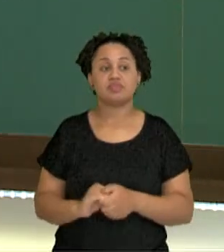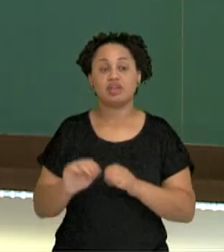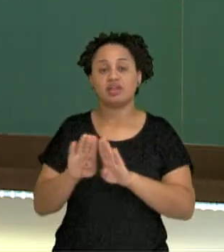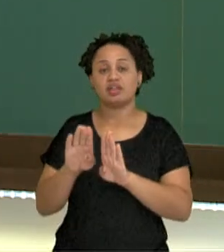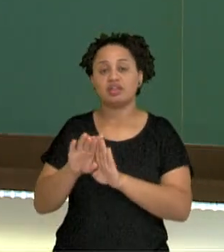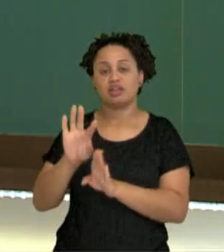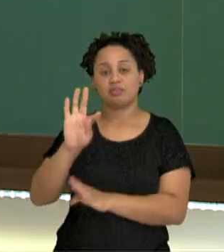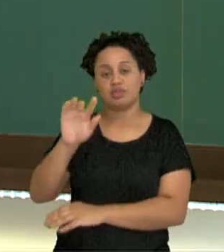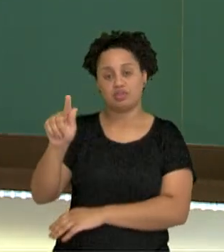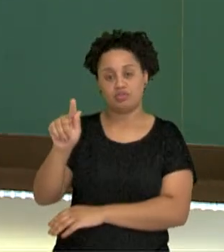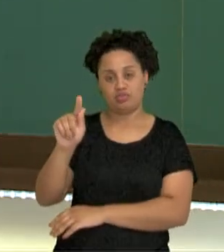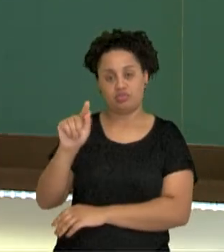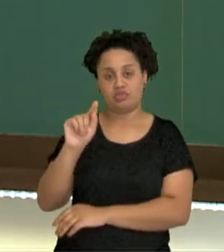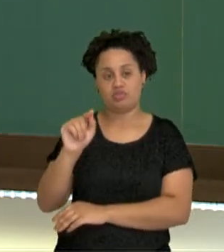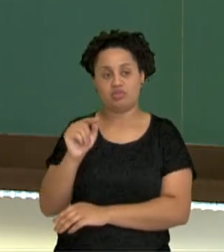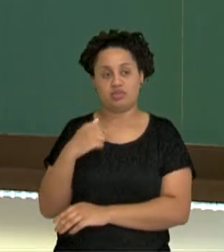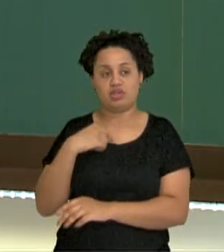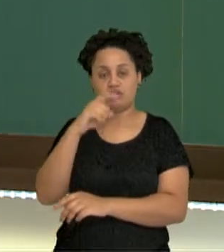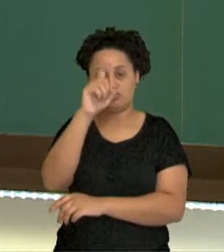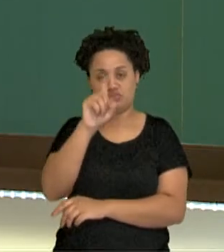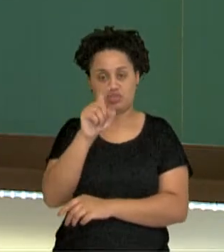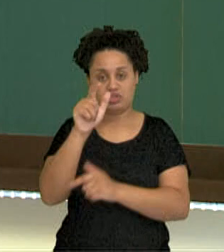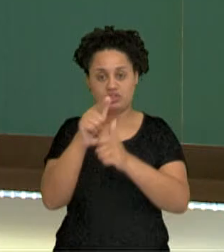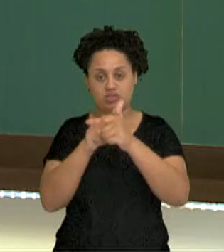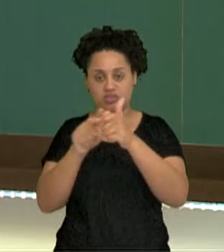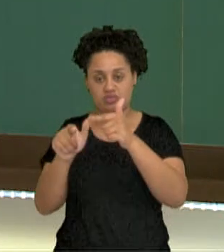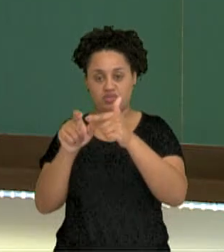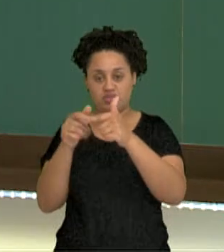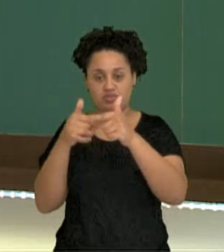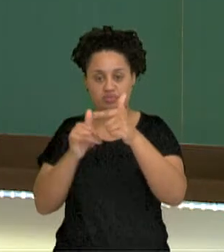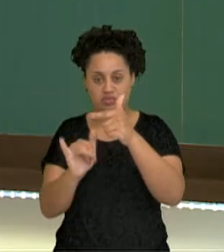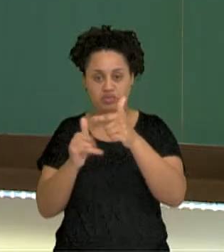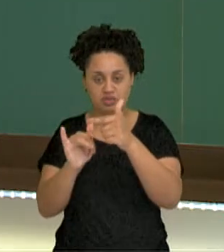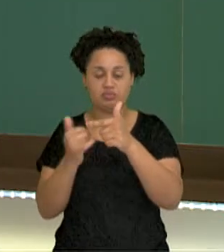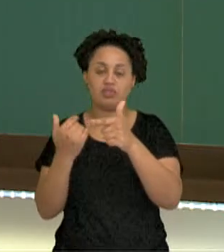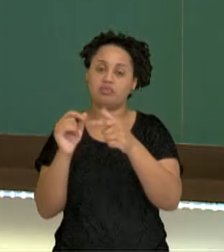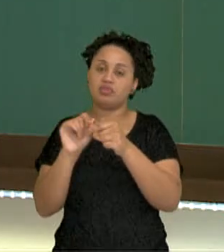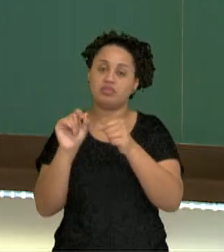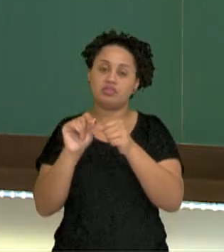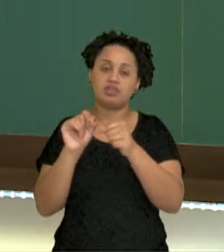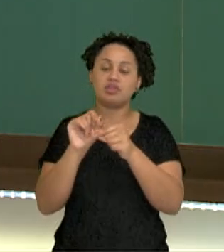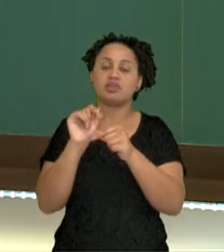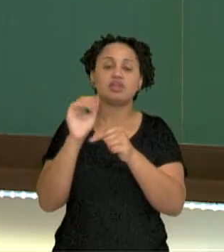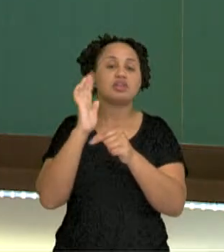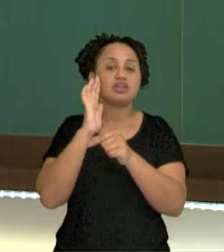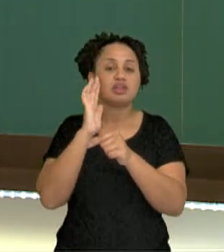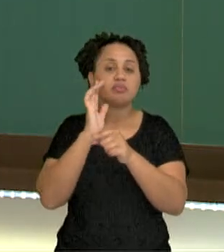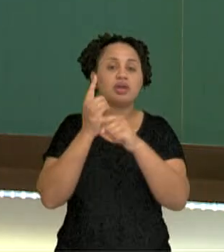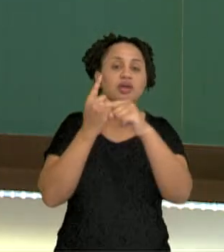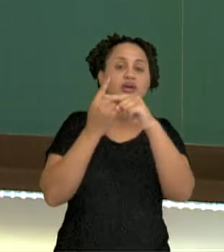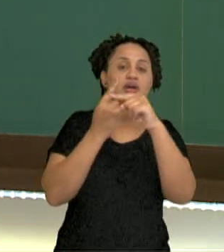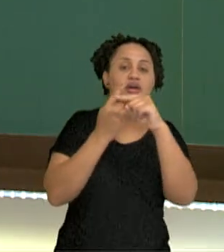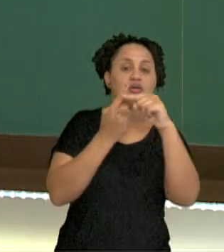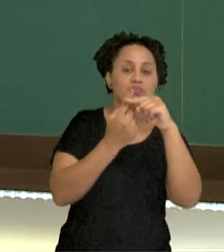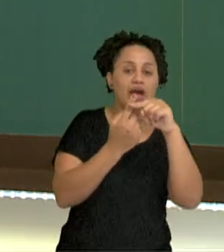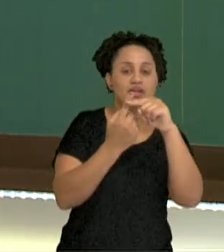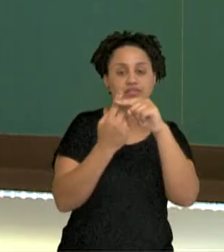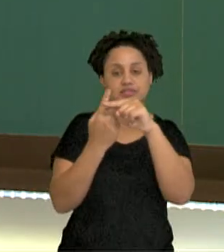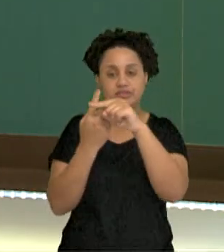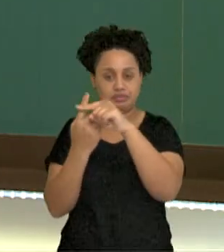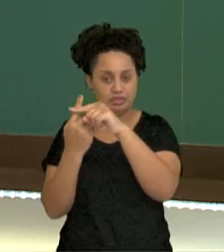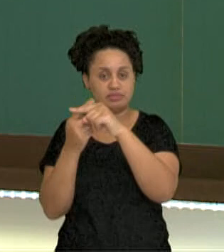que é a divisão de X por Y, você vai fazer aquela regra de sinais na divisão. Números com